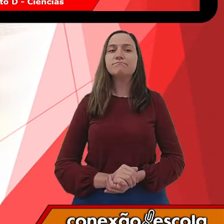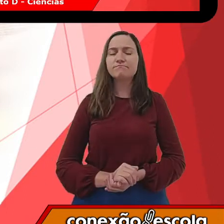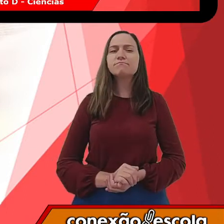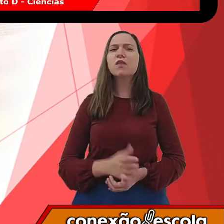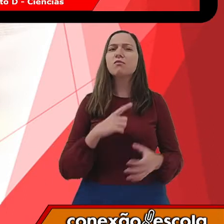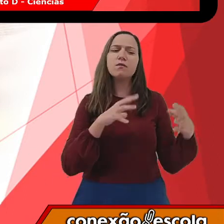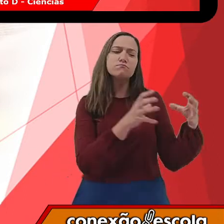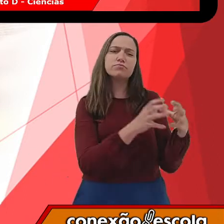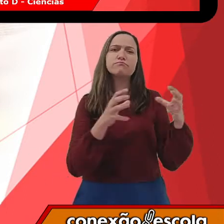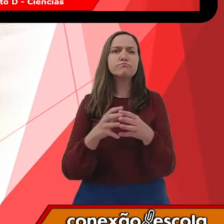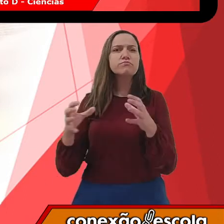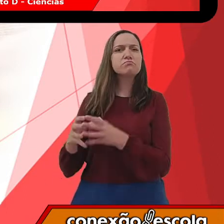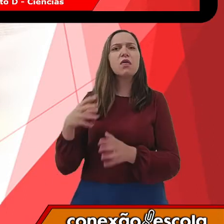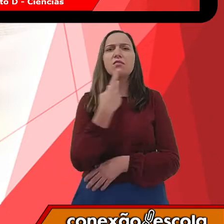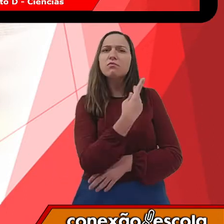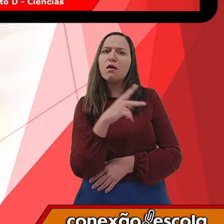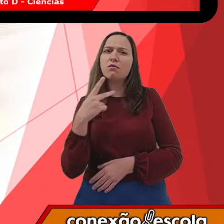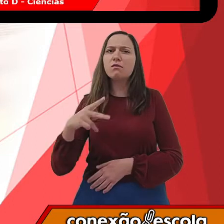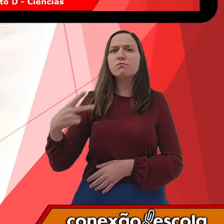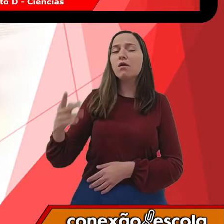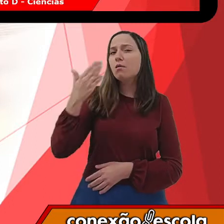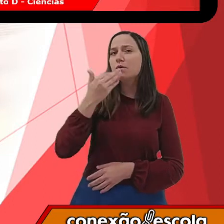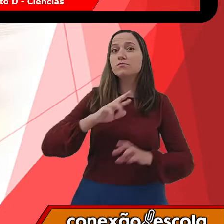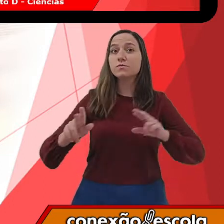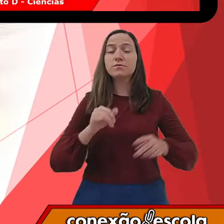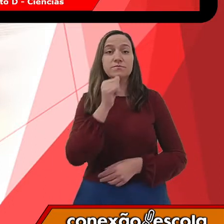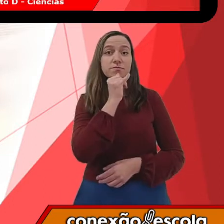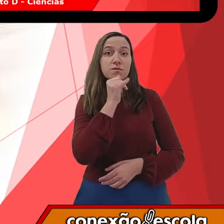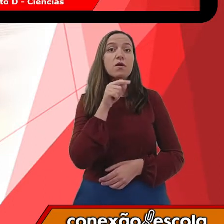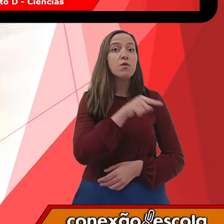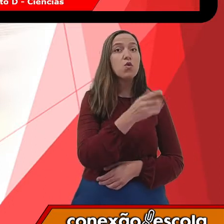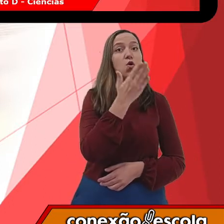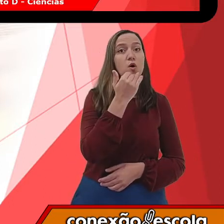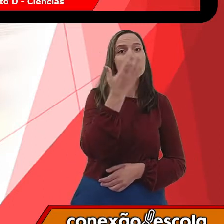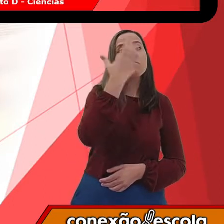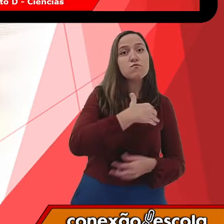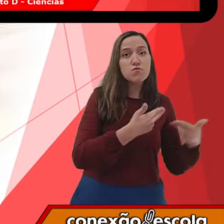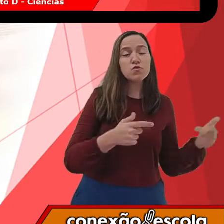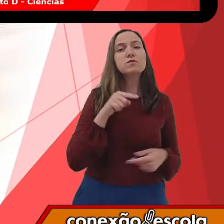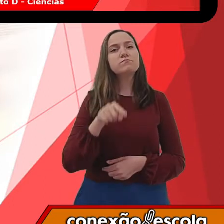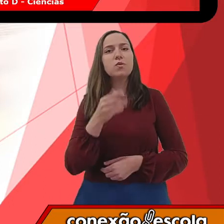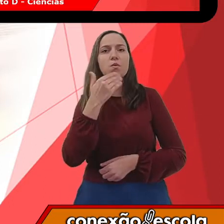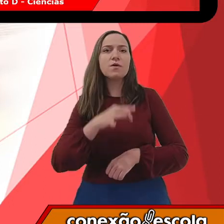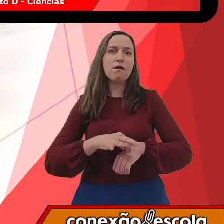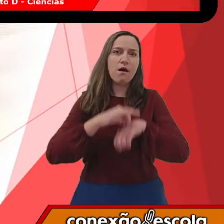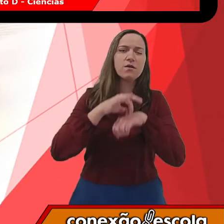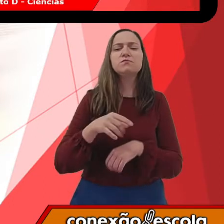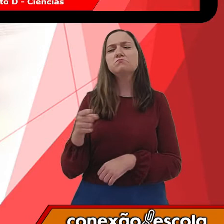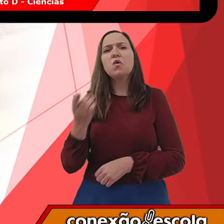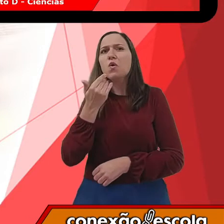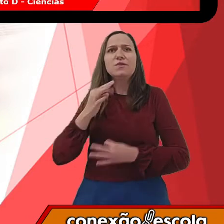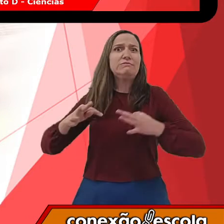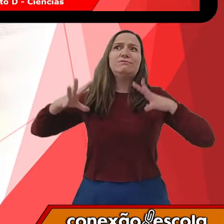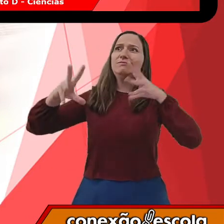animais possui sua própria dieta alimentar. Alguns comem frutas, outros comem apenas carne e outros comem qualquer coisa